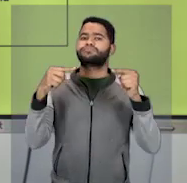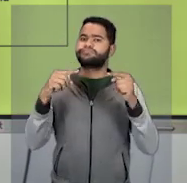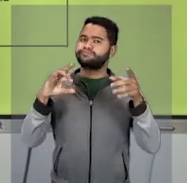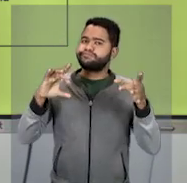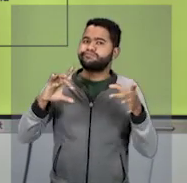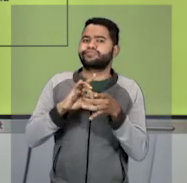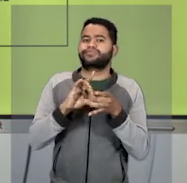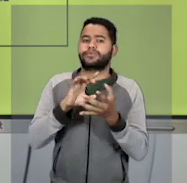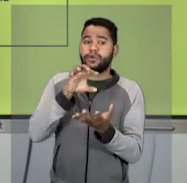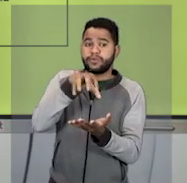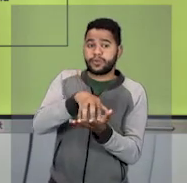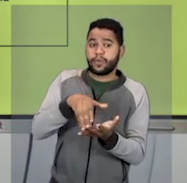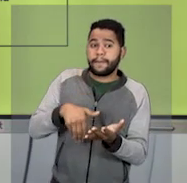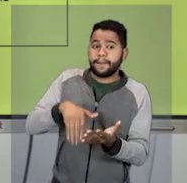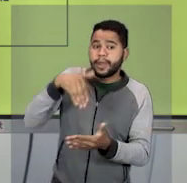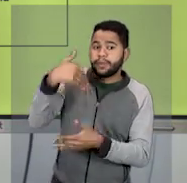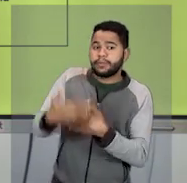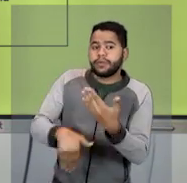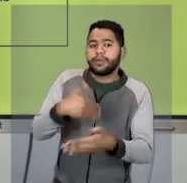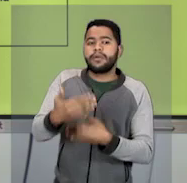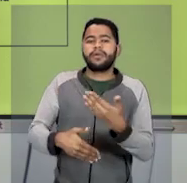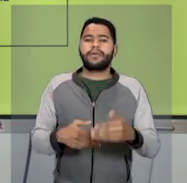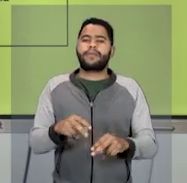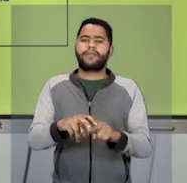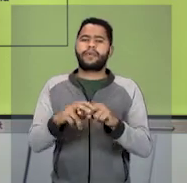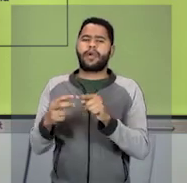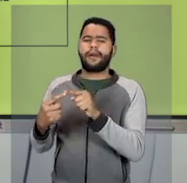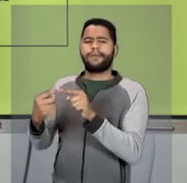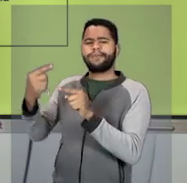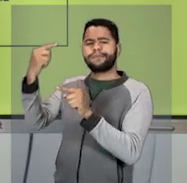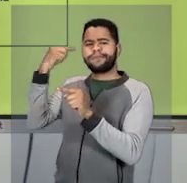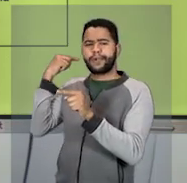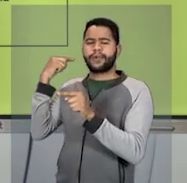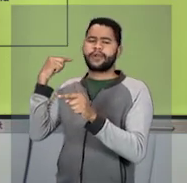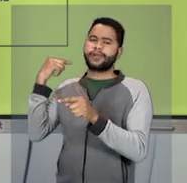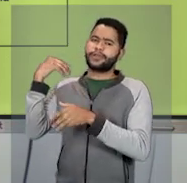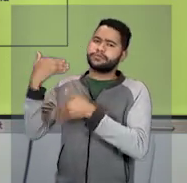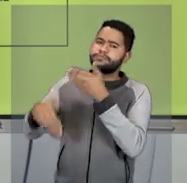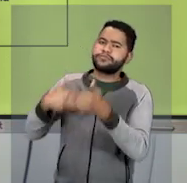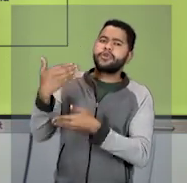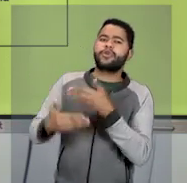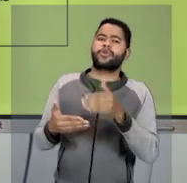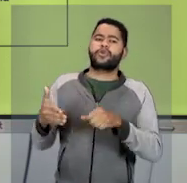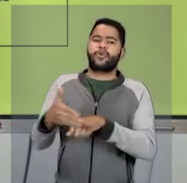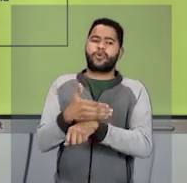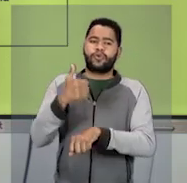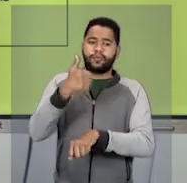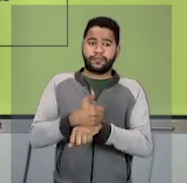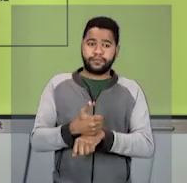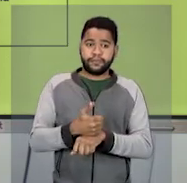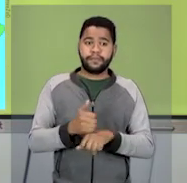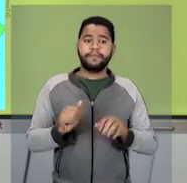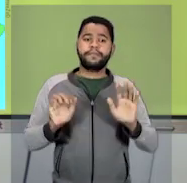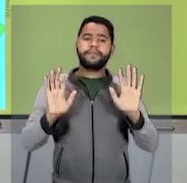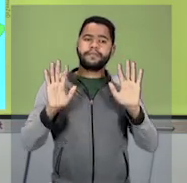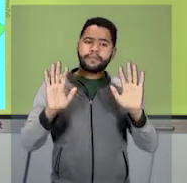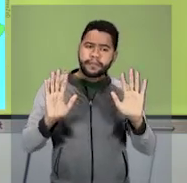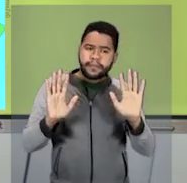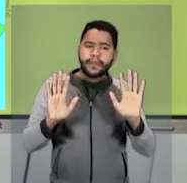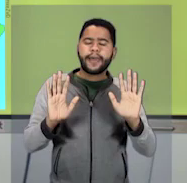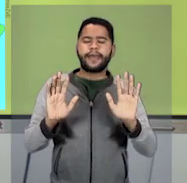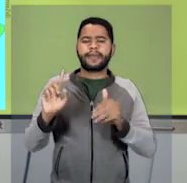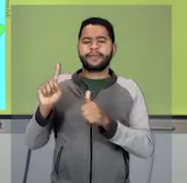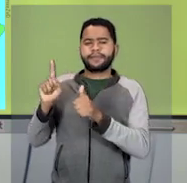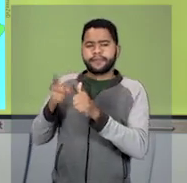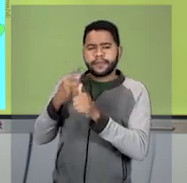o mais desenvolvido justamente por essa questão histórica de colonização, né, dessa região. Mas, para a gente, primeiro,